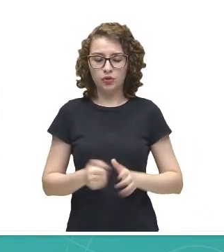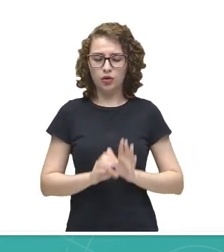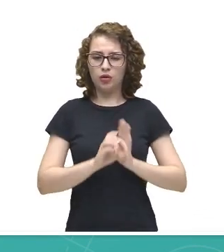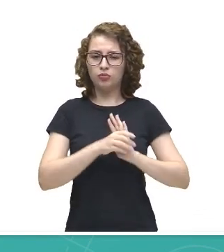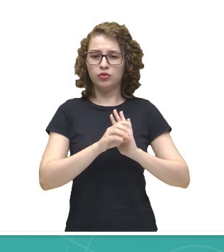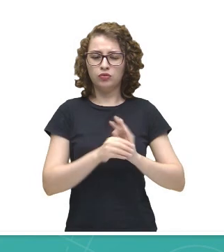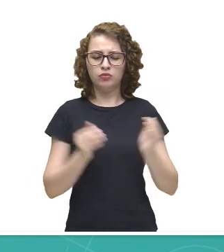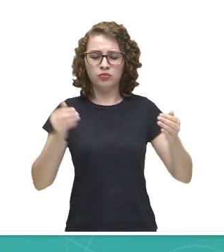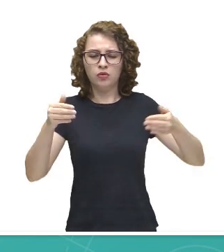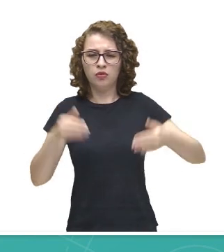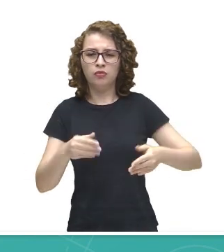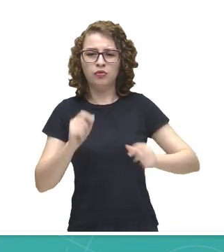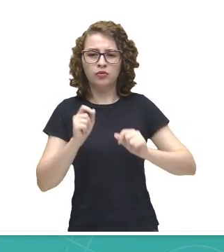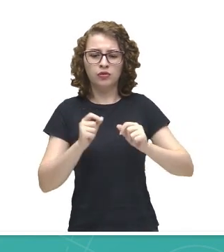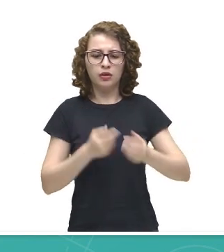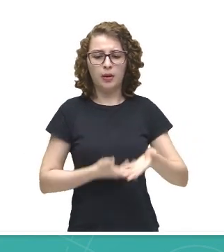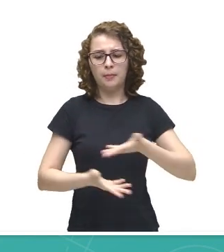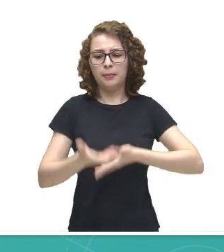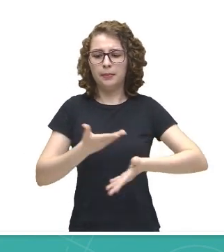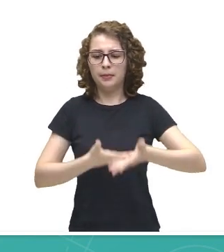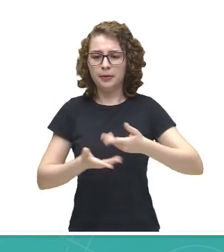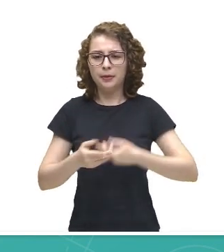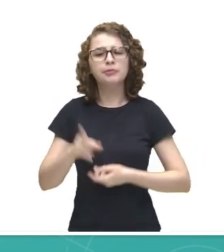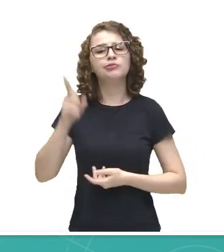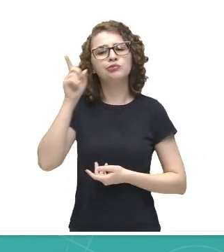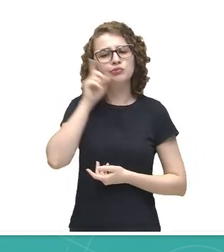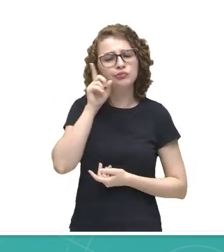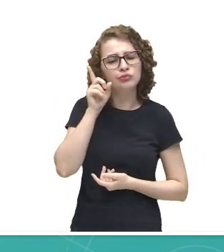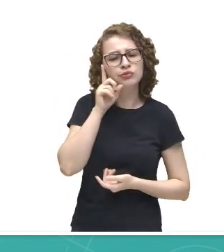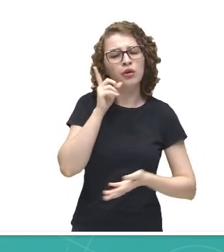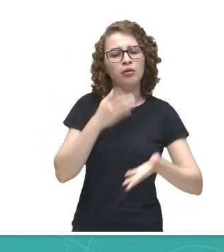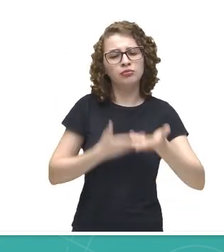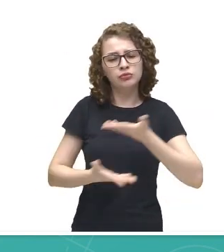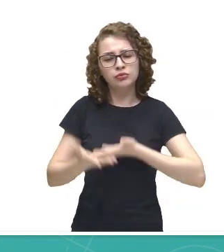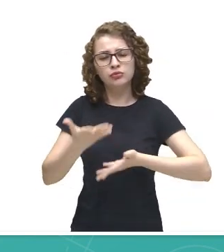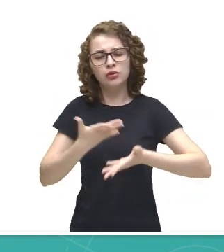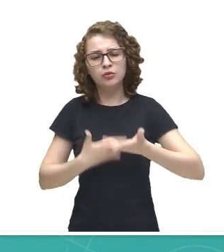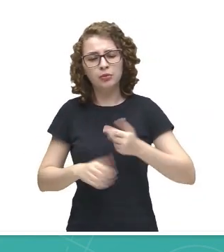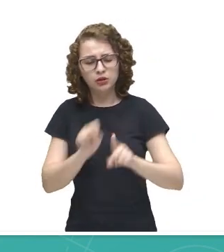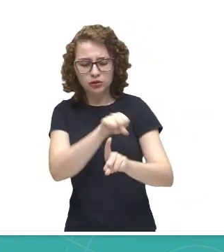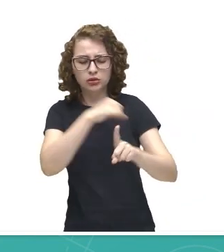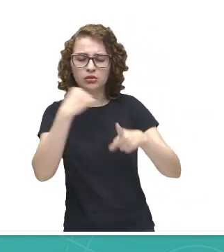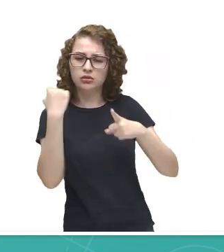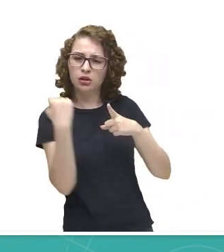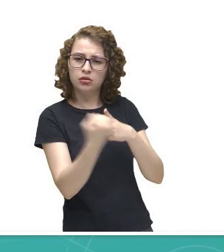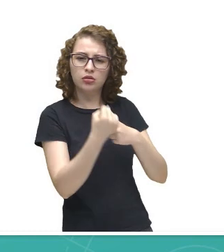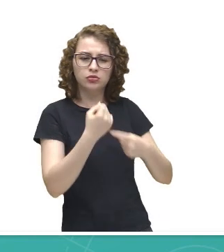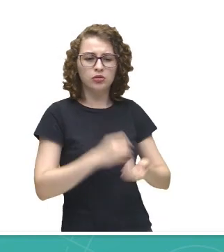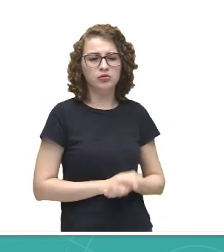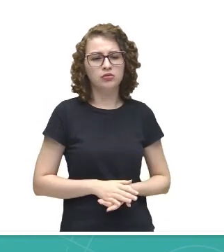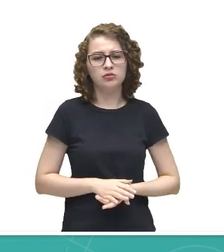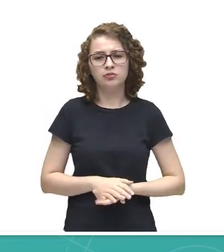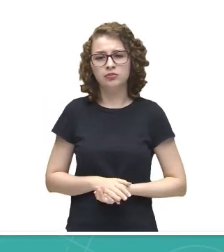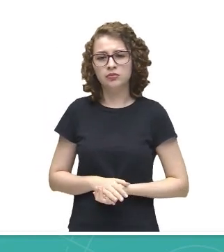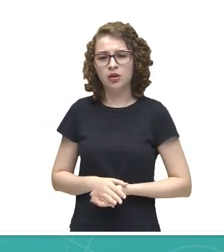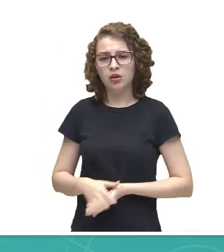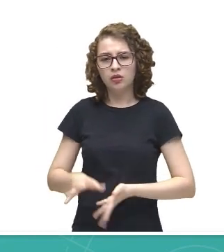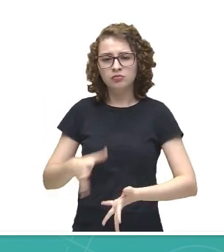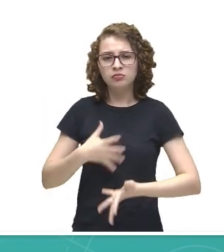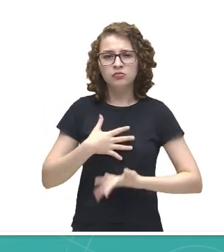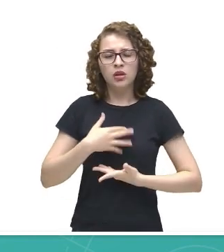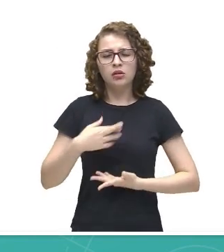vai se referir à participação contínua desse idoso na questão dos assuntos sociais, cívicos,